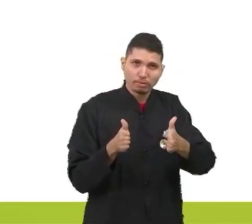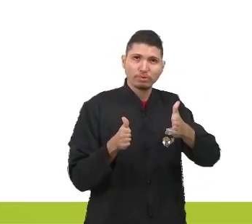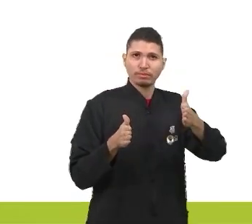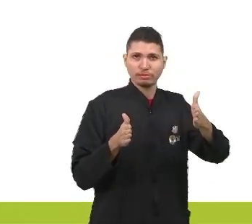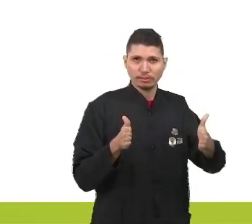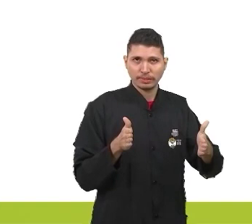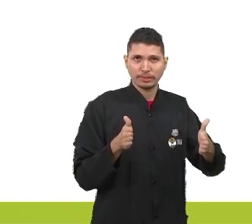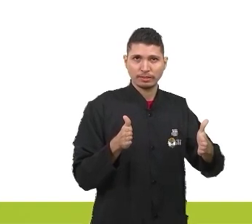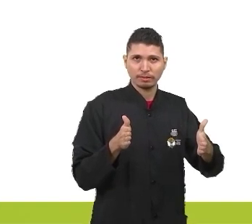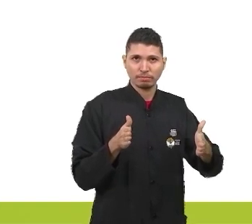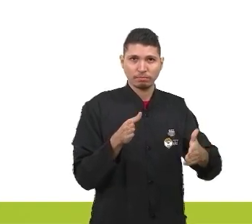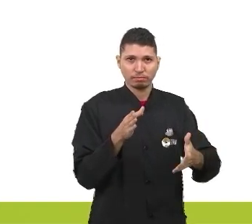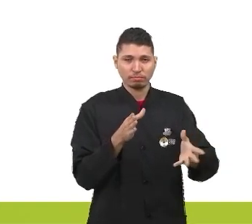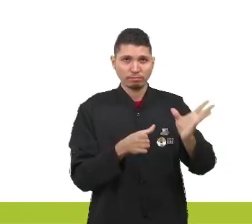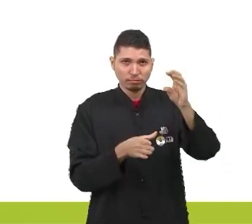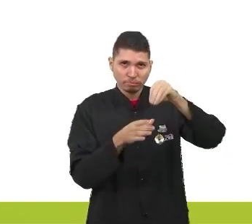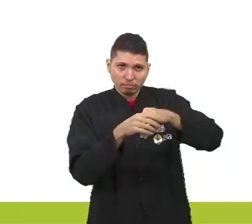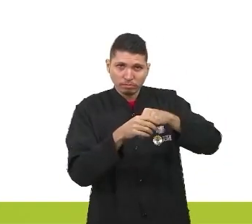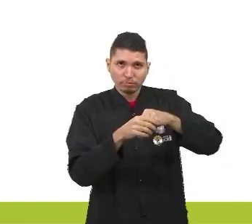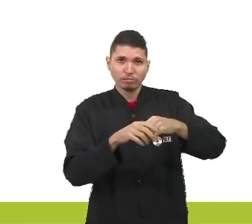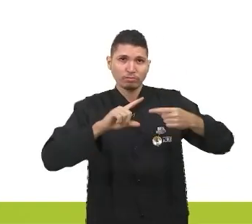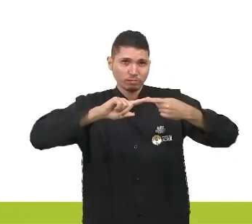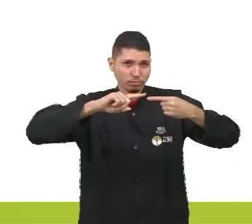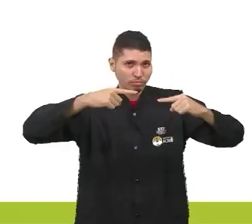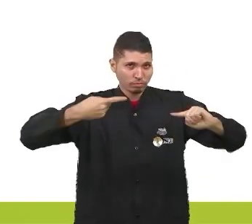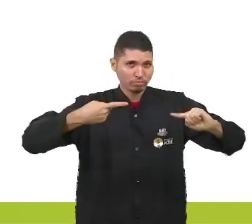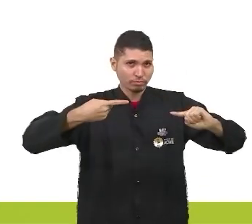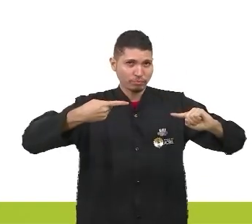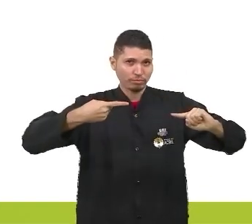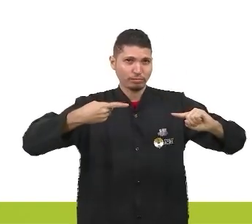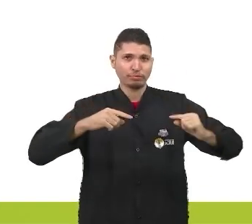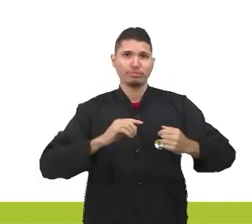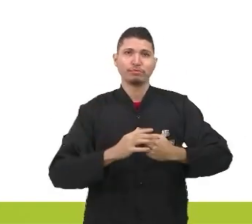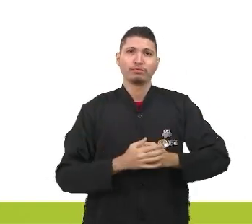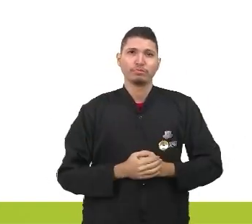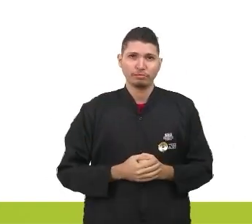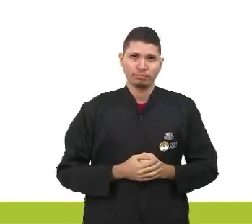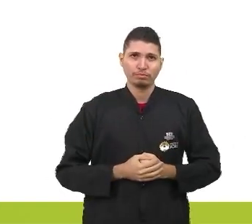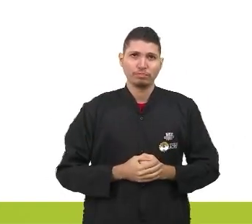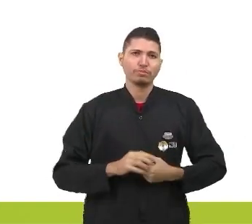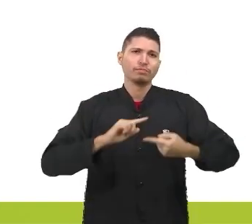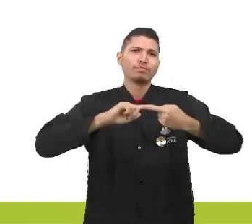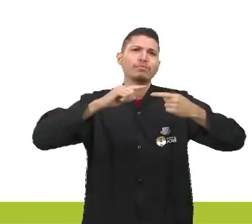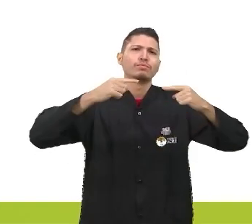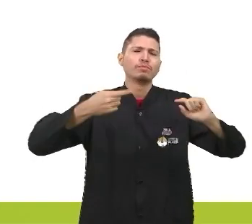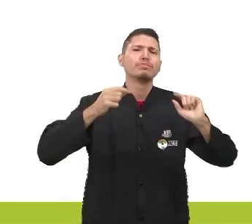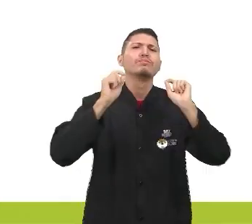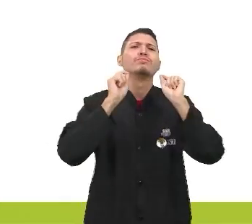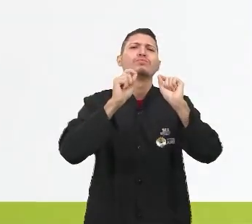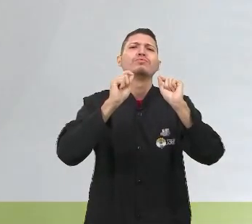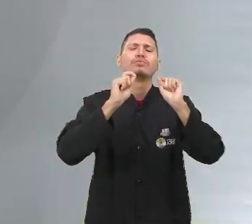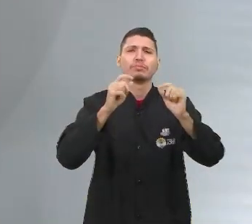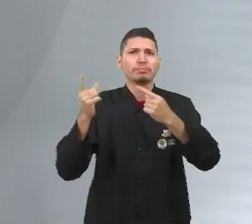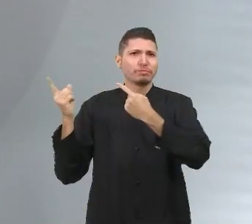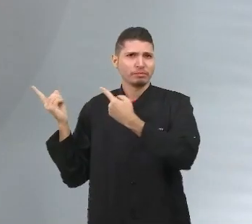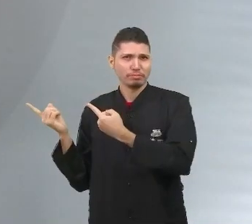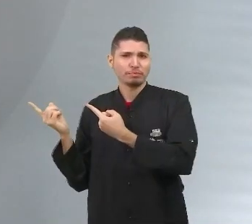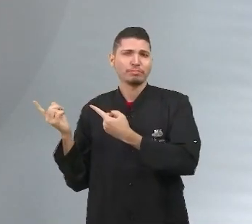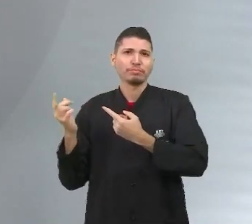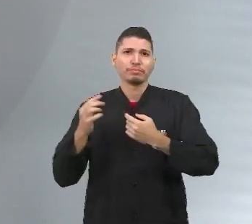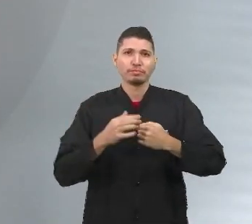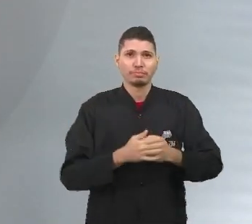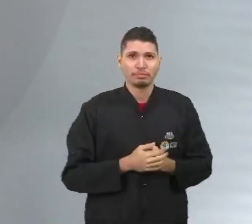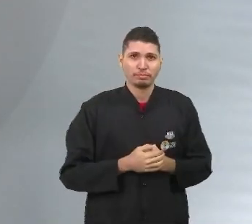bases presentes no RNA mensageiro. Mas o que é o RNA mensageiro? É